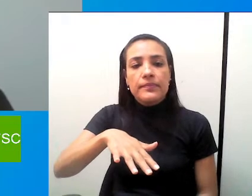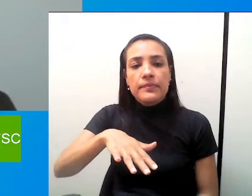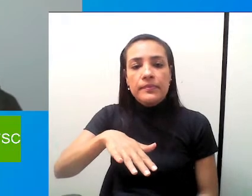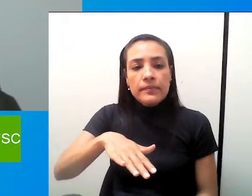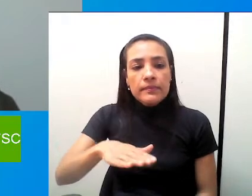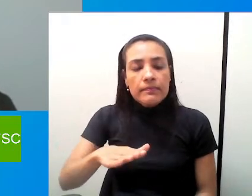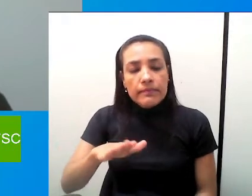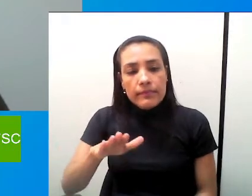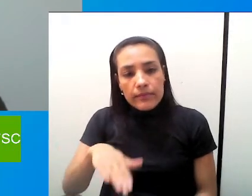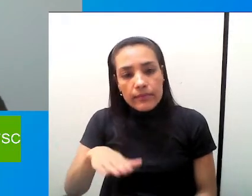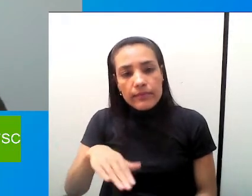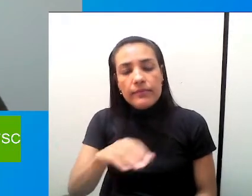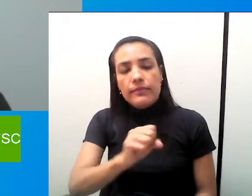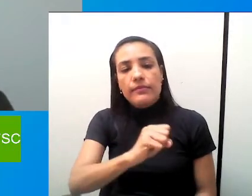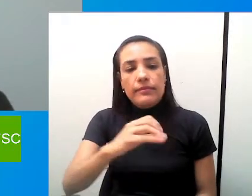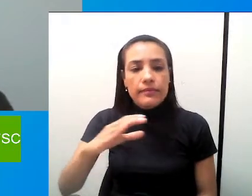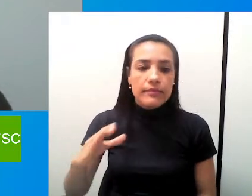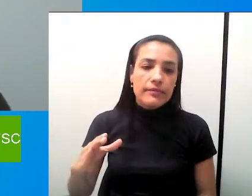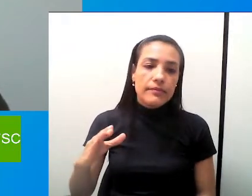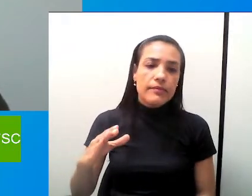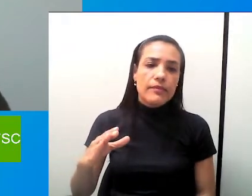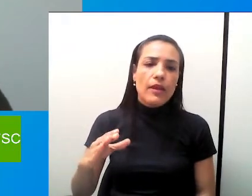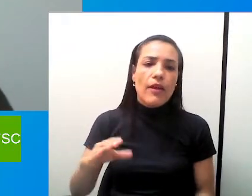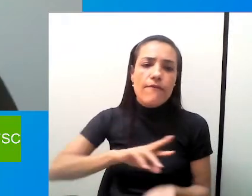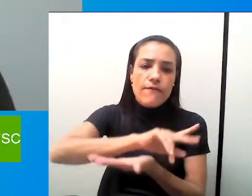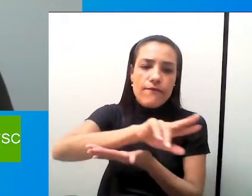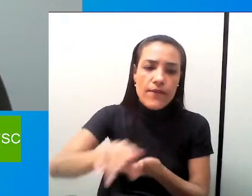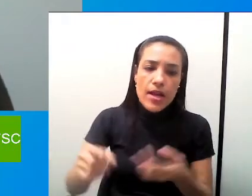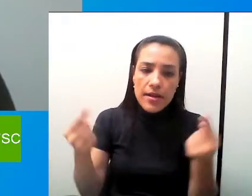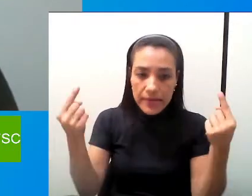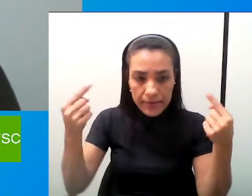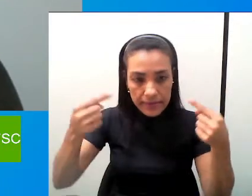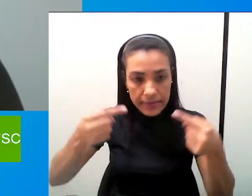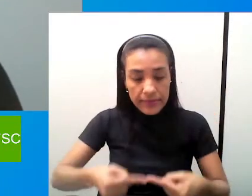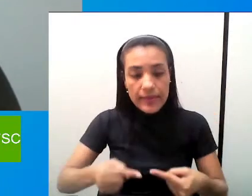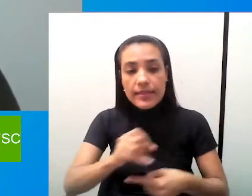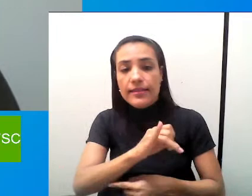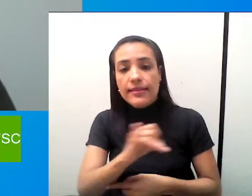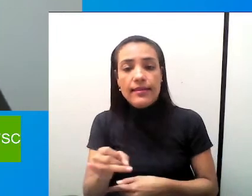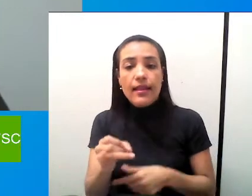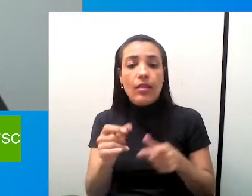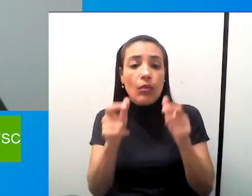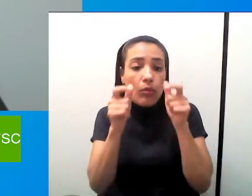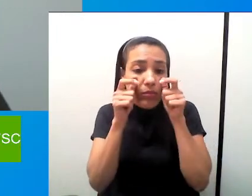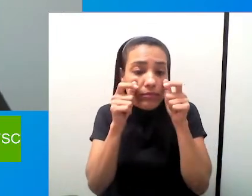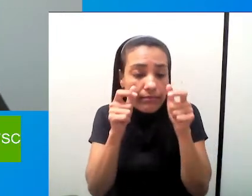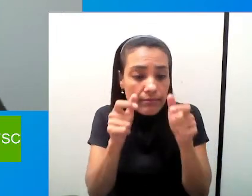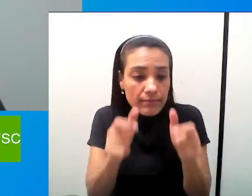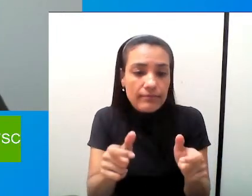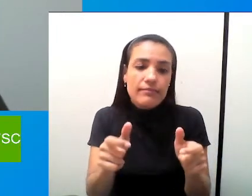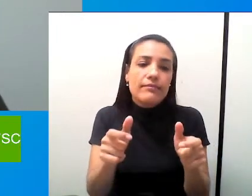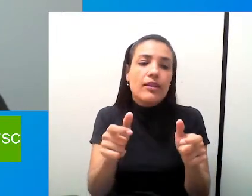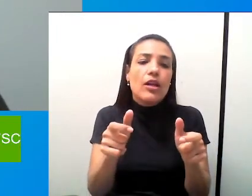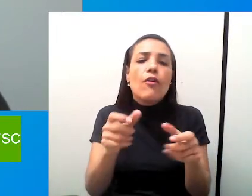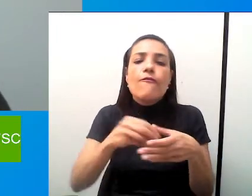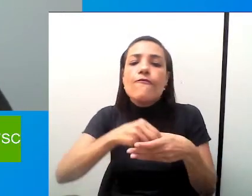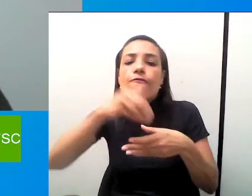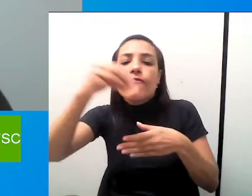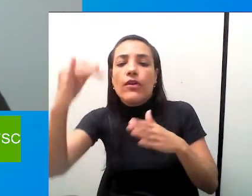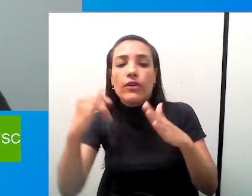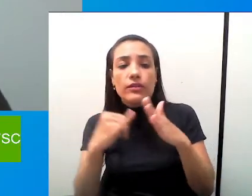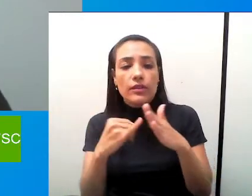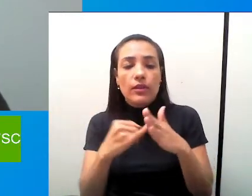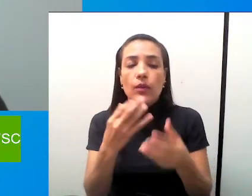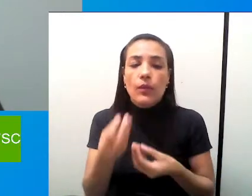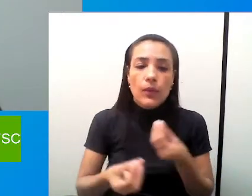mesmo estando em Santa Catarina, com vários desafios, e se a gente não tiver esse olhar mínimo para fora da nossa instituição,